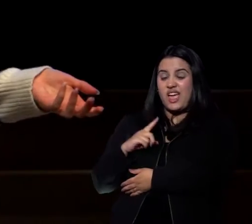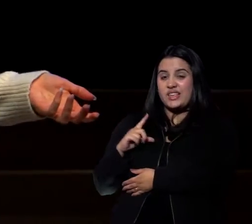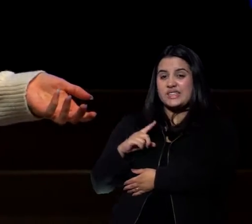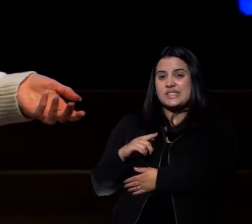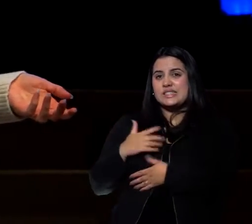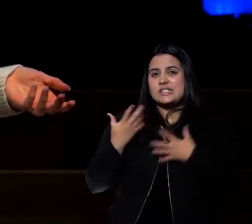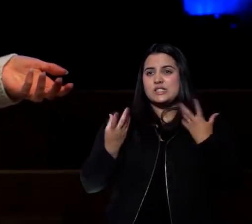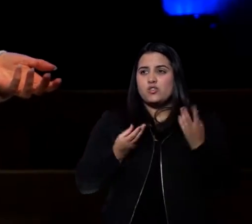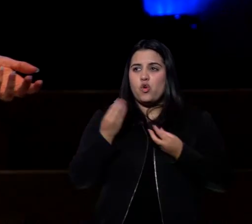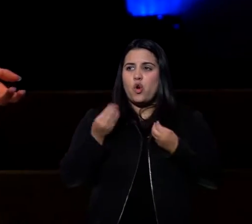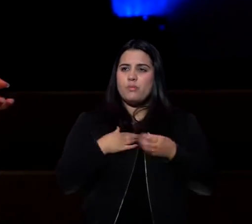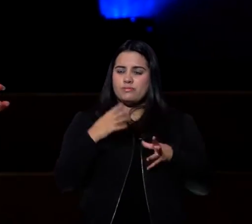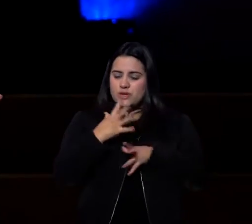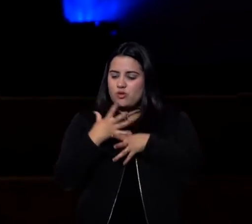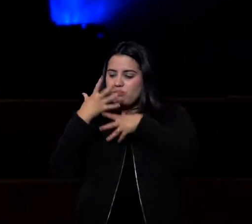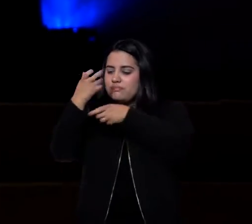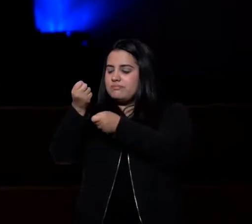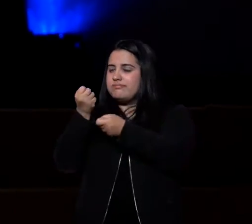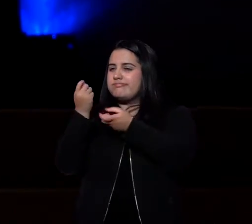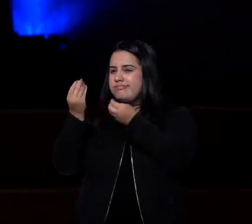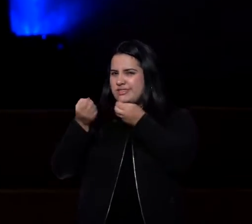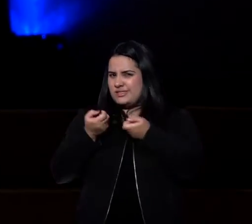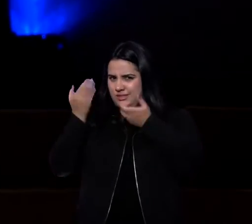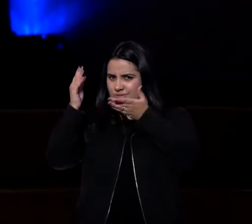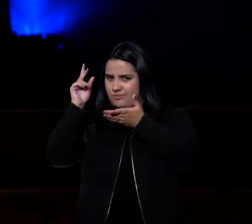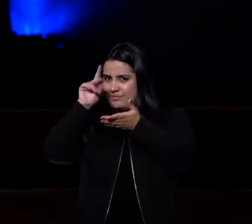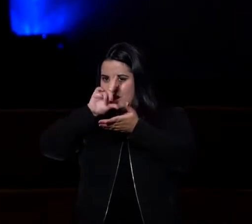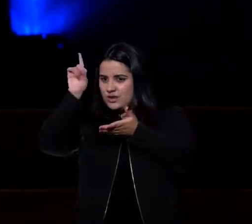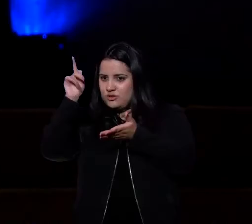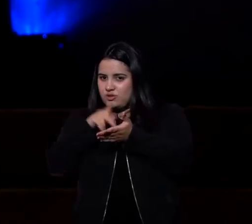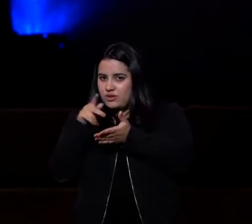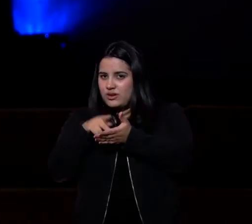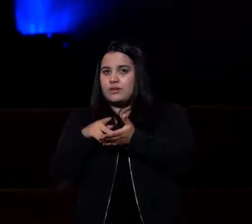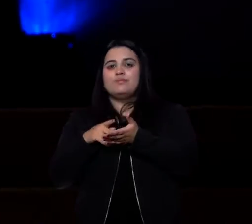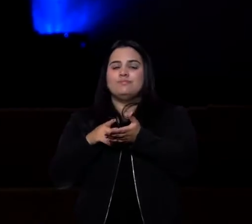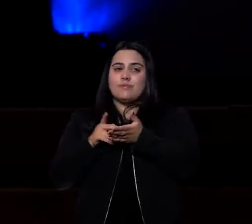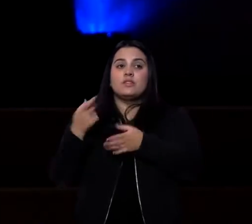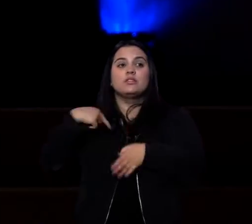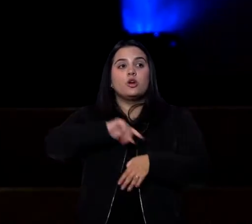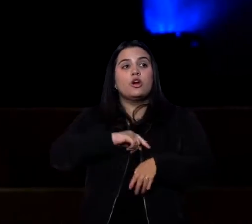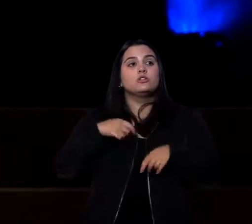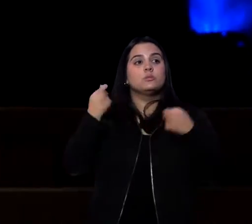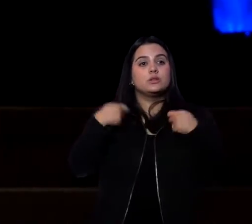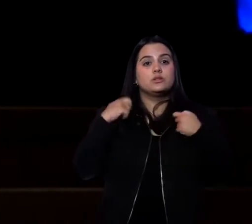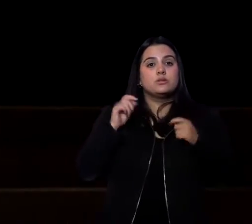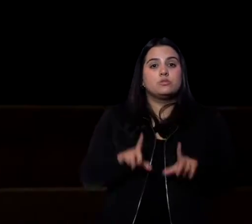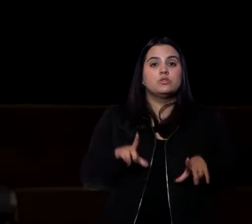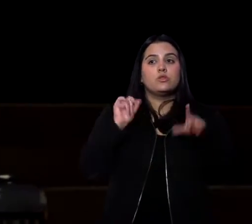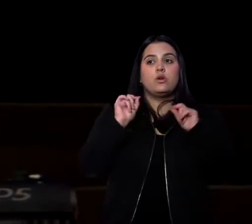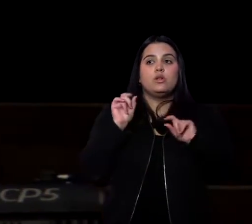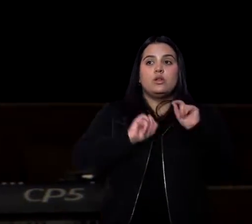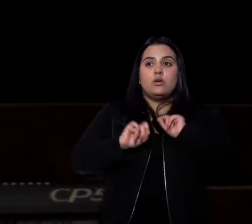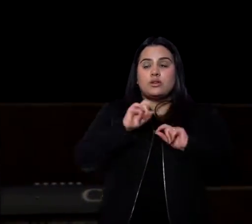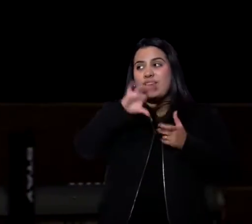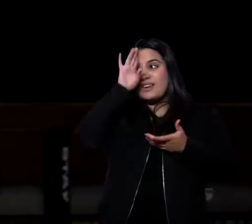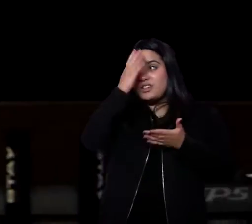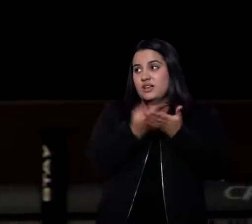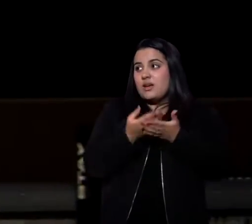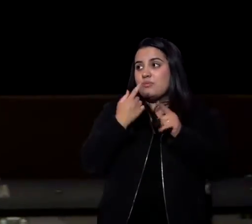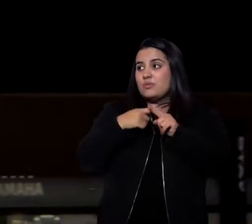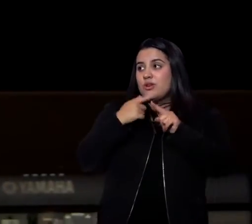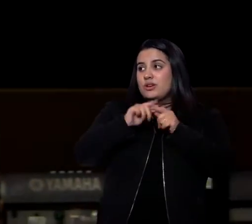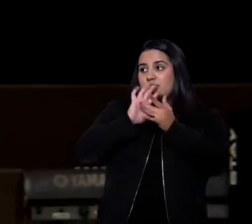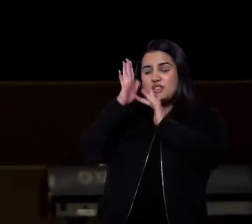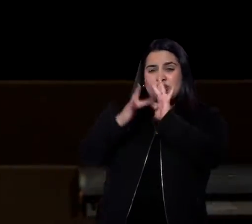tenho depositado a minha confiança? A gente precisa escolher acreditar, porque Jesus tem coisas muito melhores para a